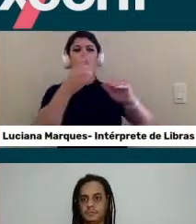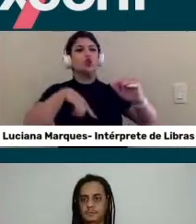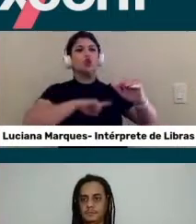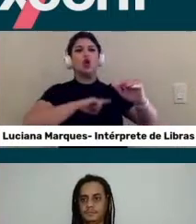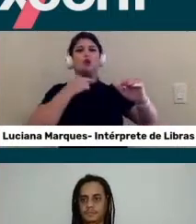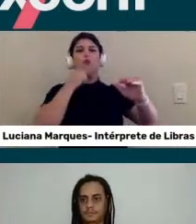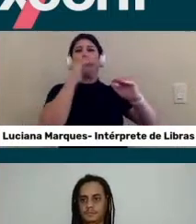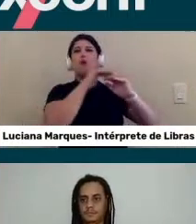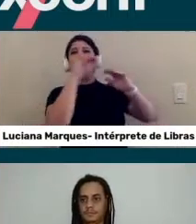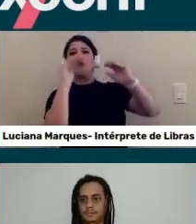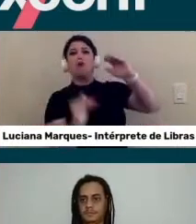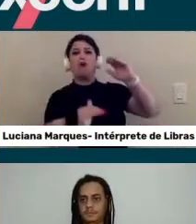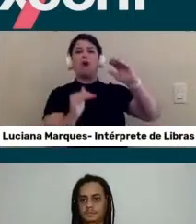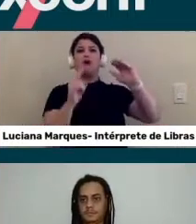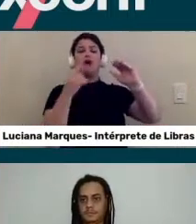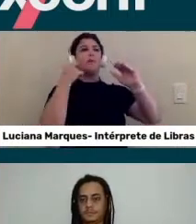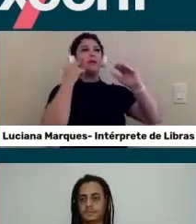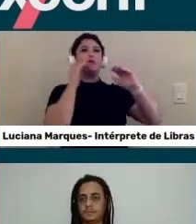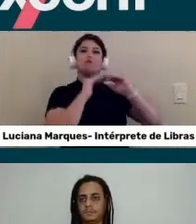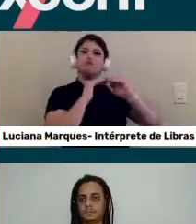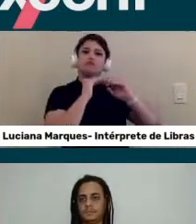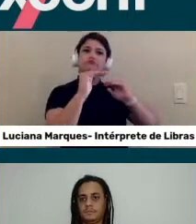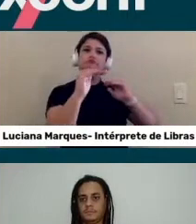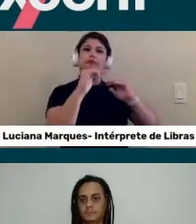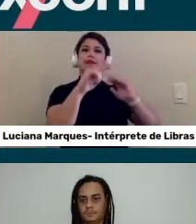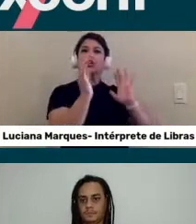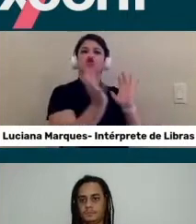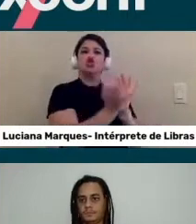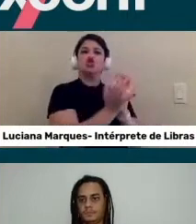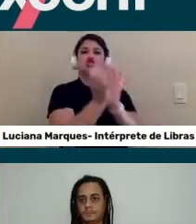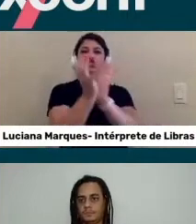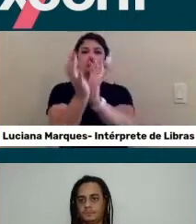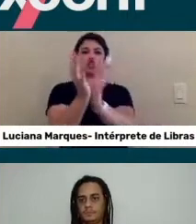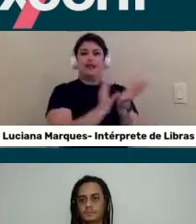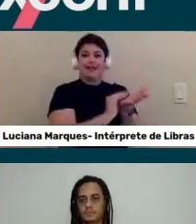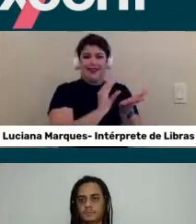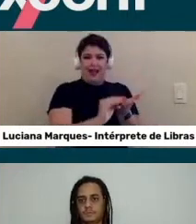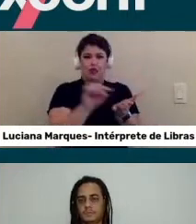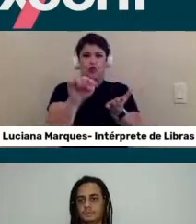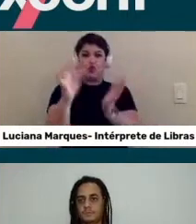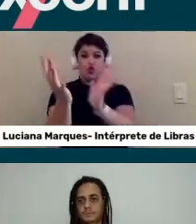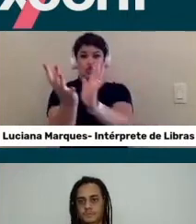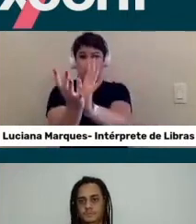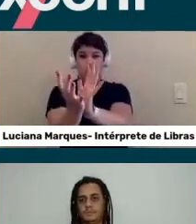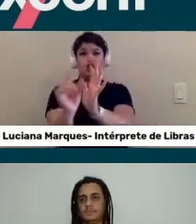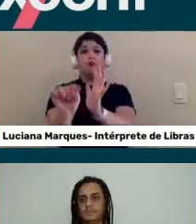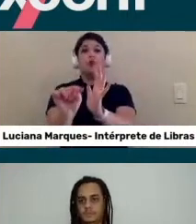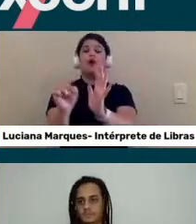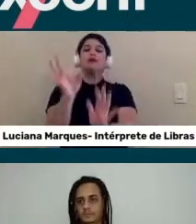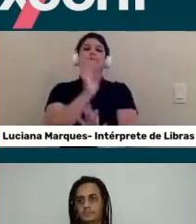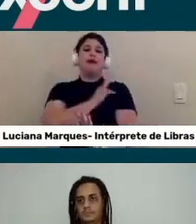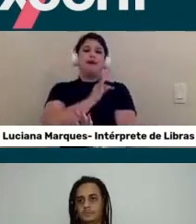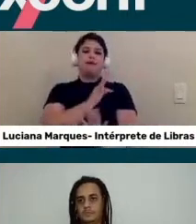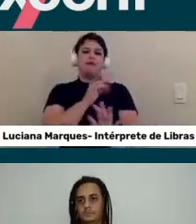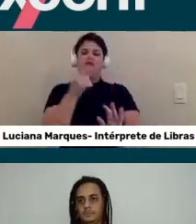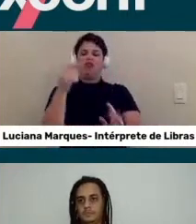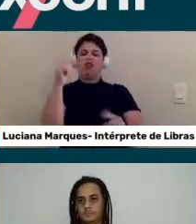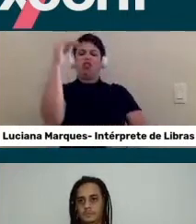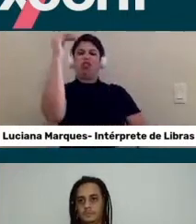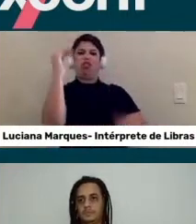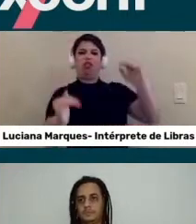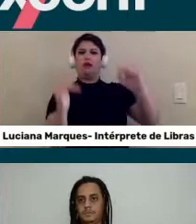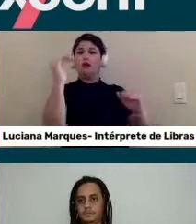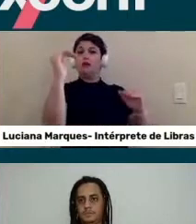o alinhamento entre times de dados e times técnicos e de negócio.